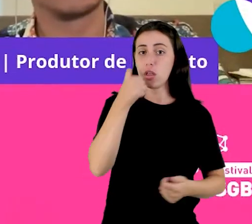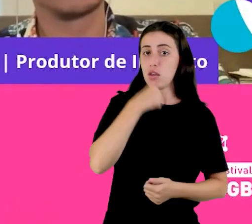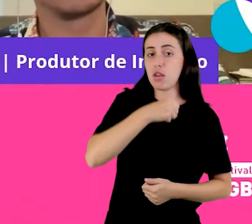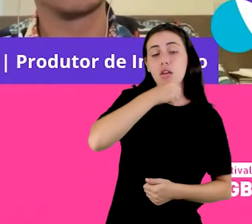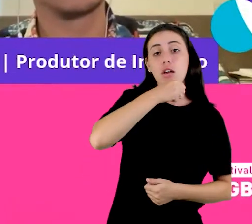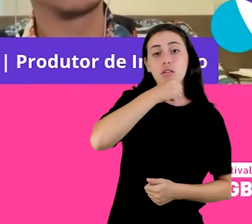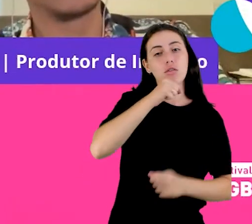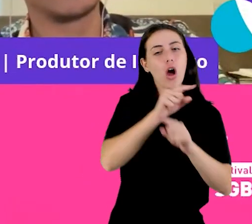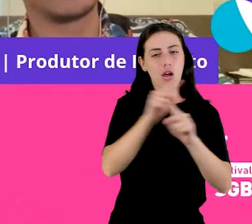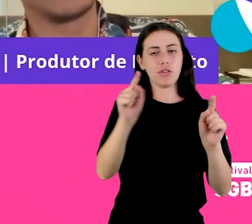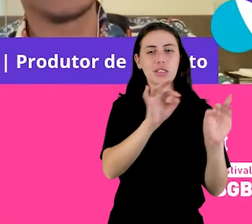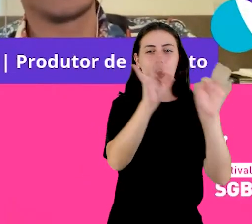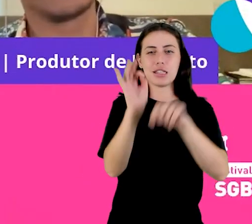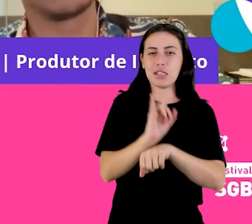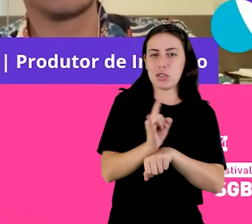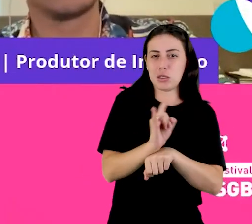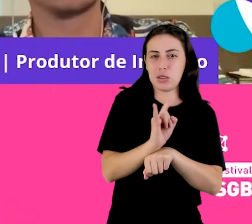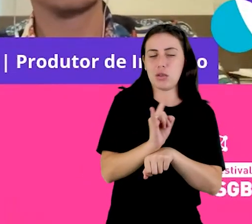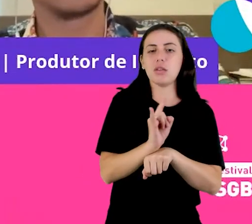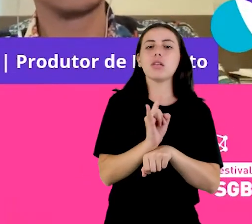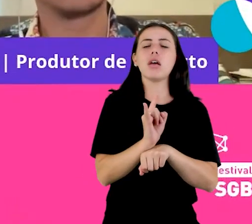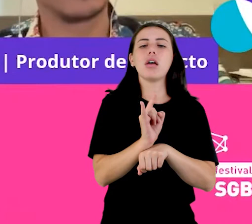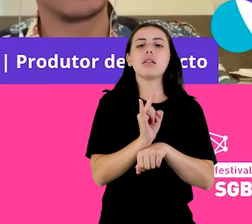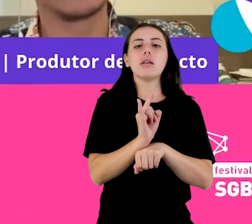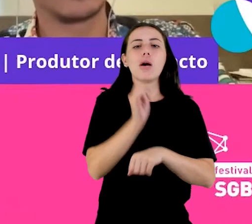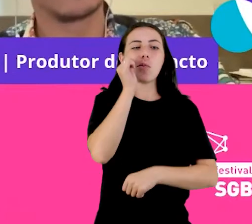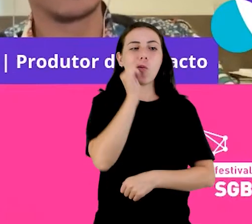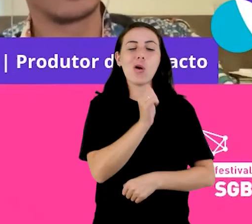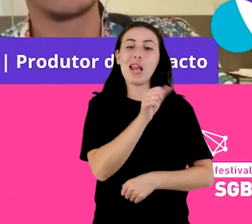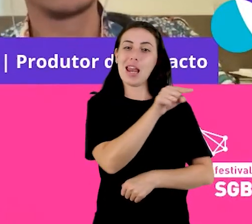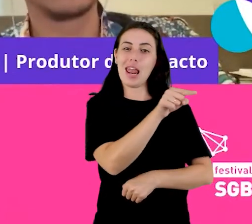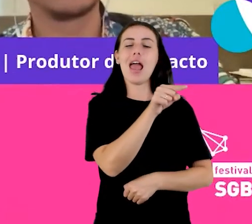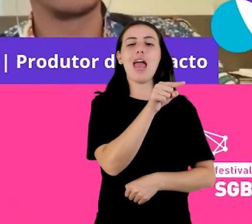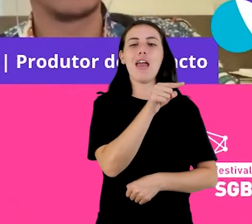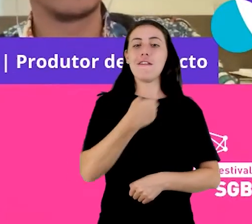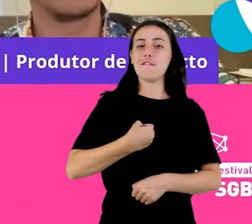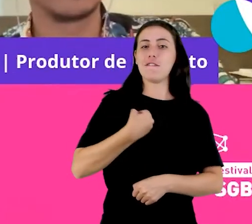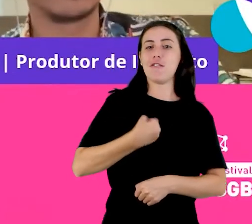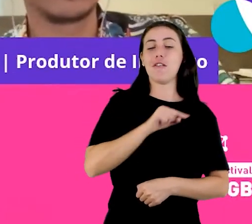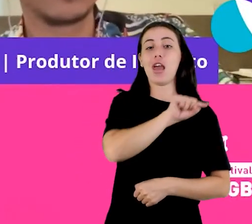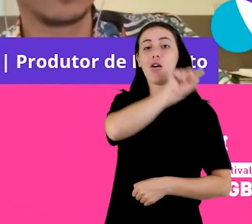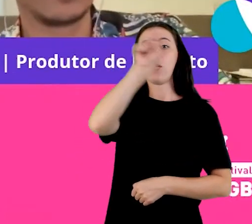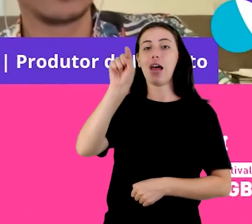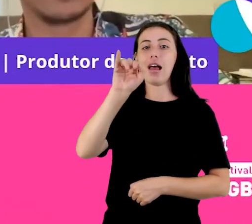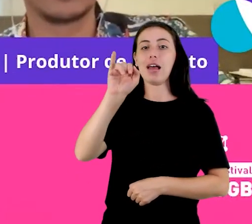muito, muito aberta, muito receptiva a tudo, é uma cabeça muito boa. Tanto a avó, no documentário vocês